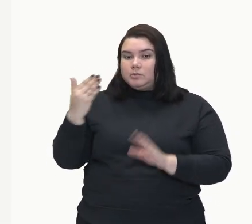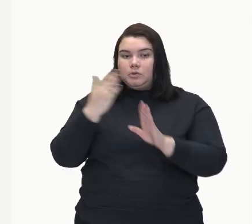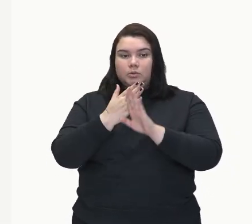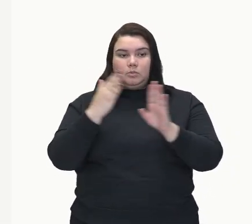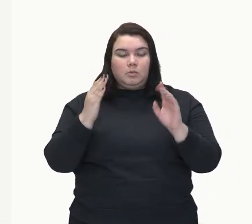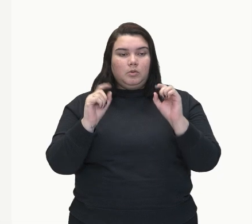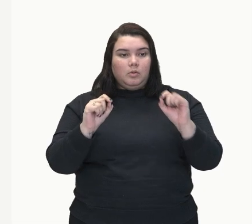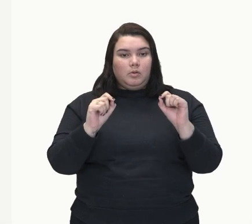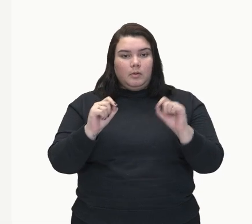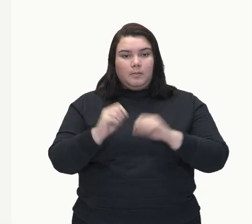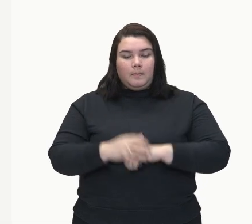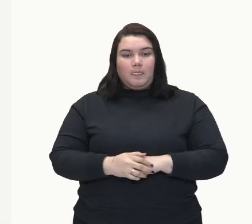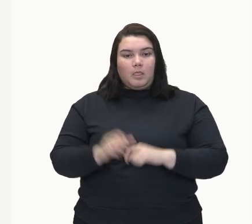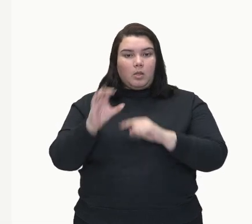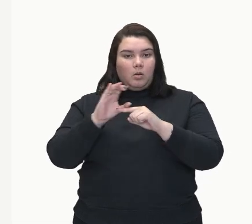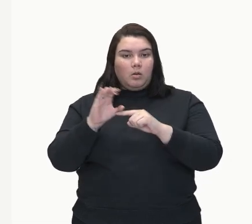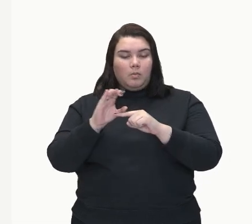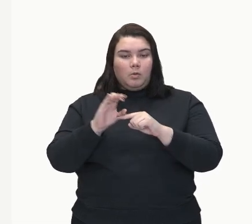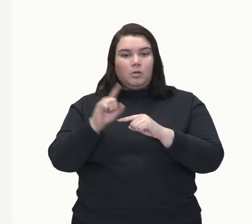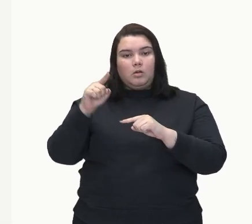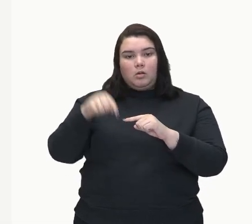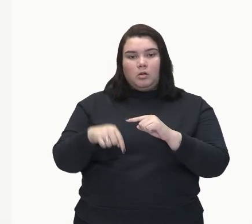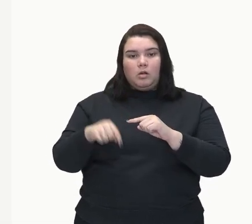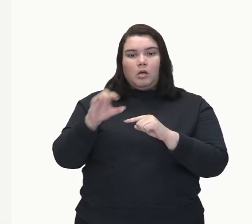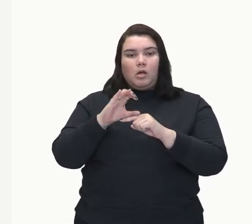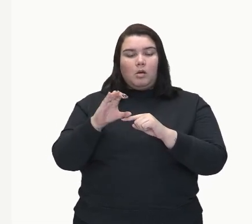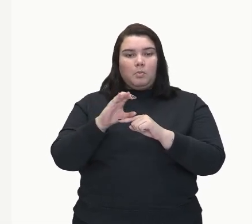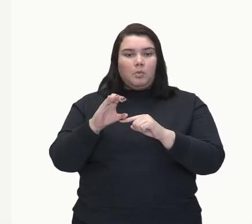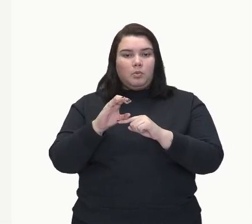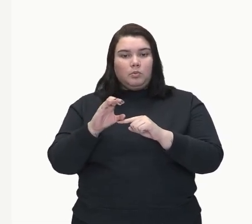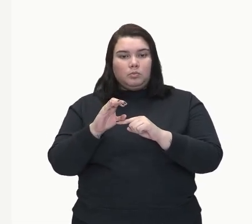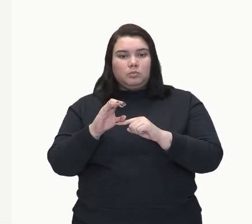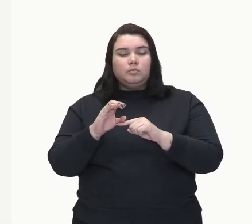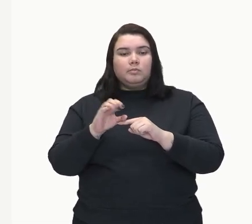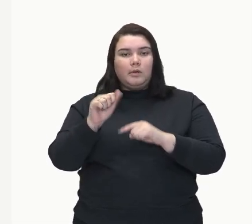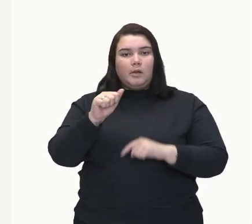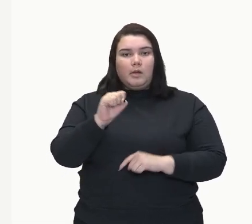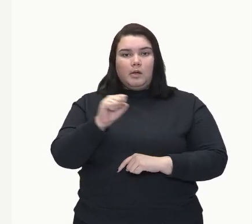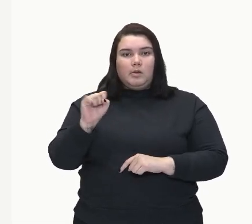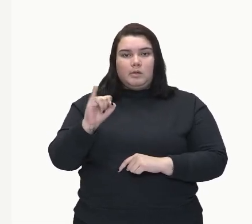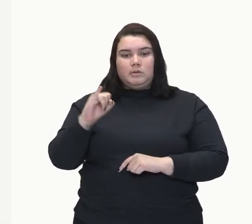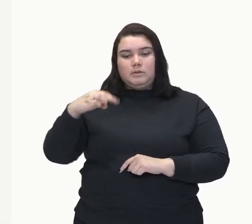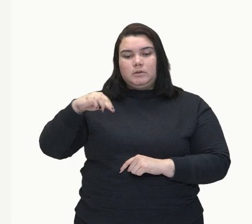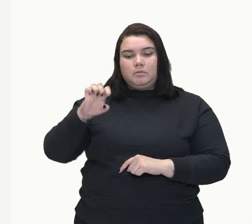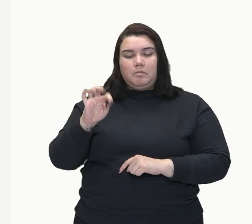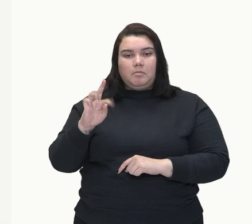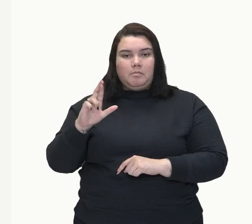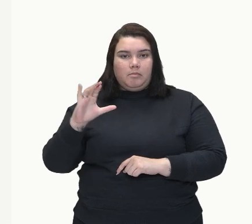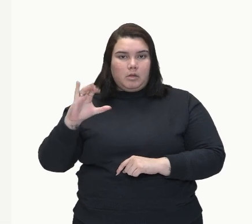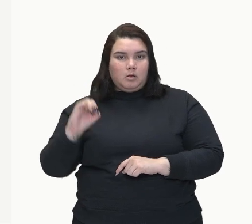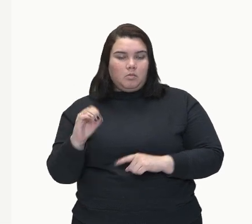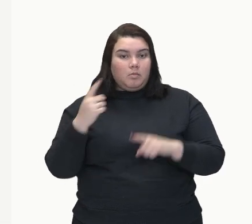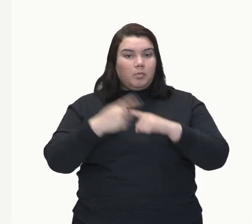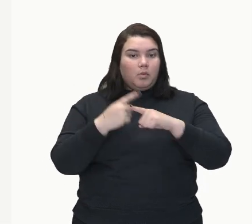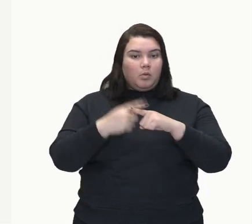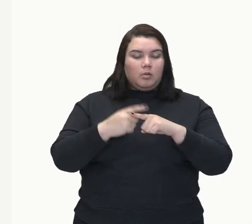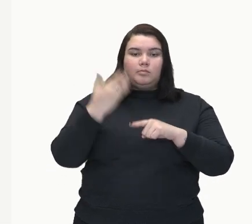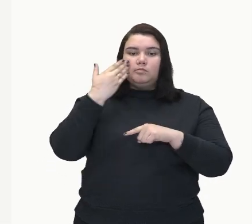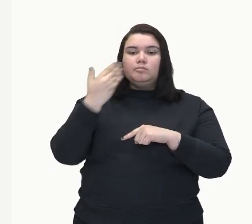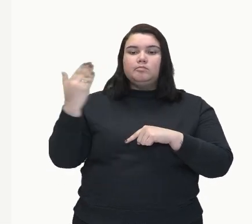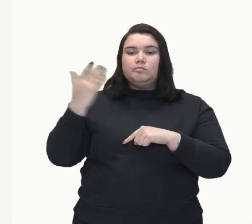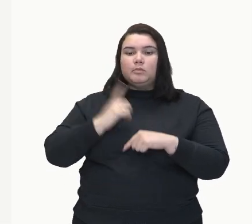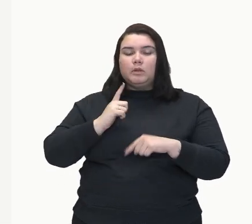esse carbono aqui, ele é o carbono assimétrico. Por quê? Porque aqui é um